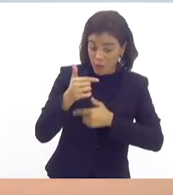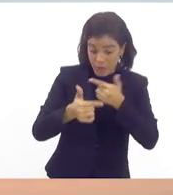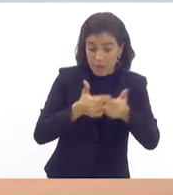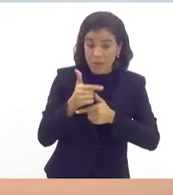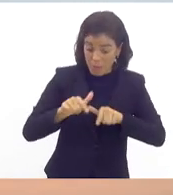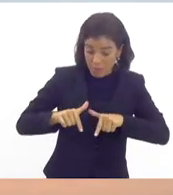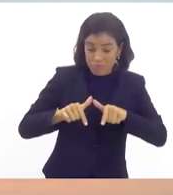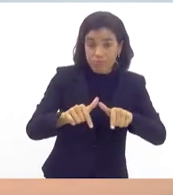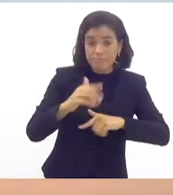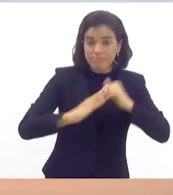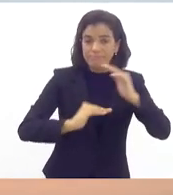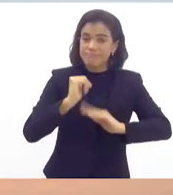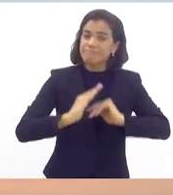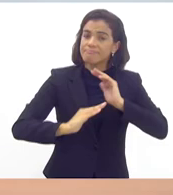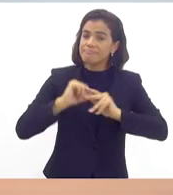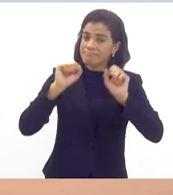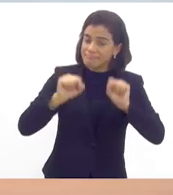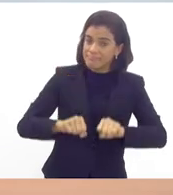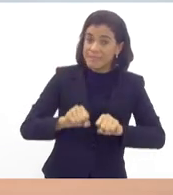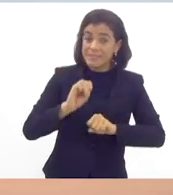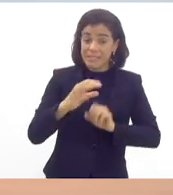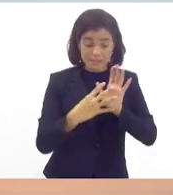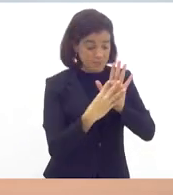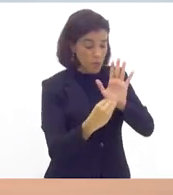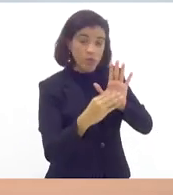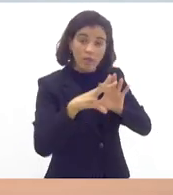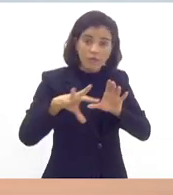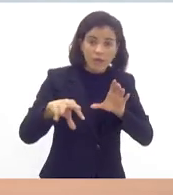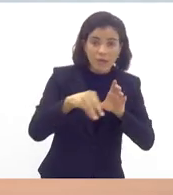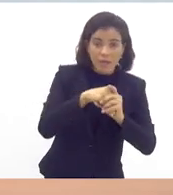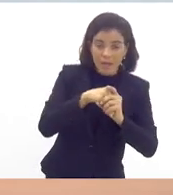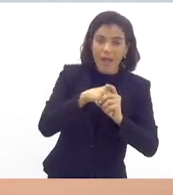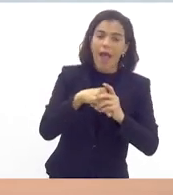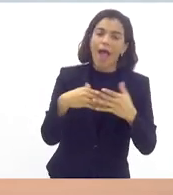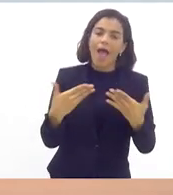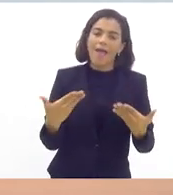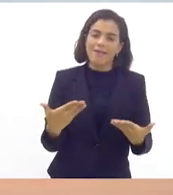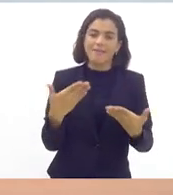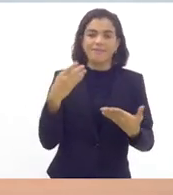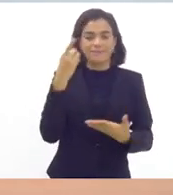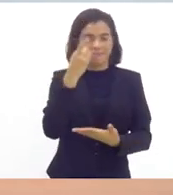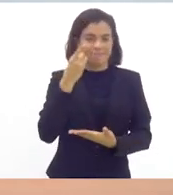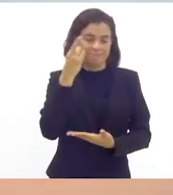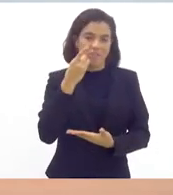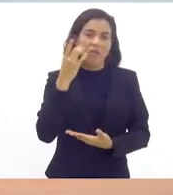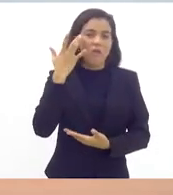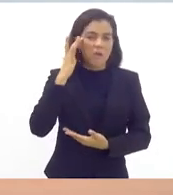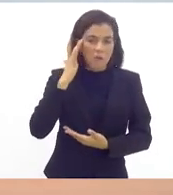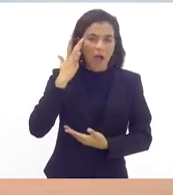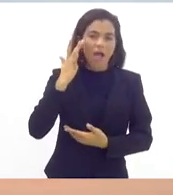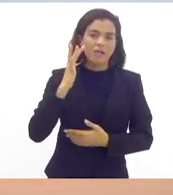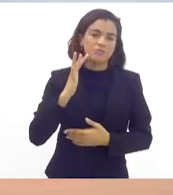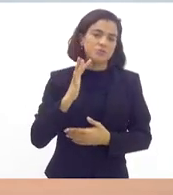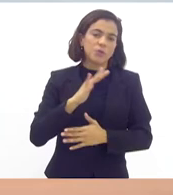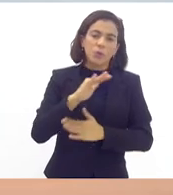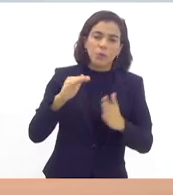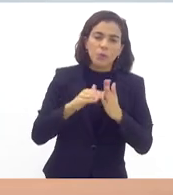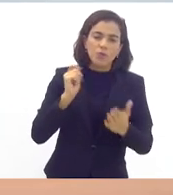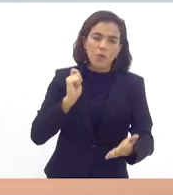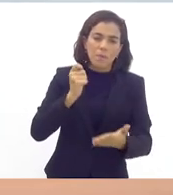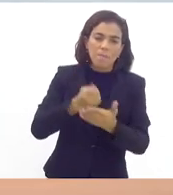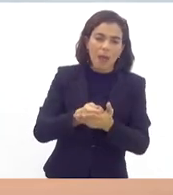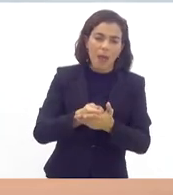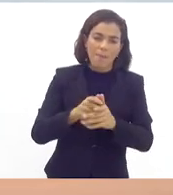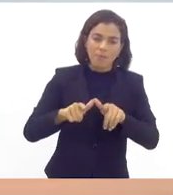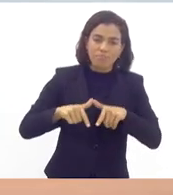sendo feito tecnicamente. Se esse modelo for implementado, neste caso, deputado, eu acho que as operações pagas com o modelo de split payment,